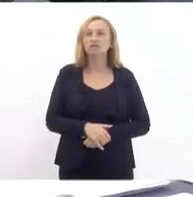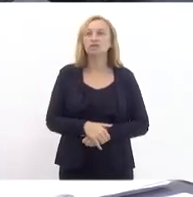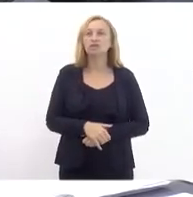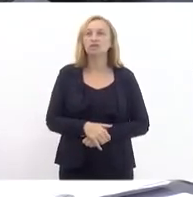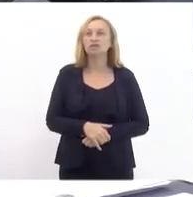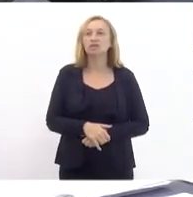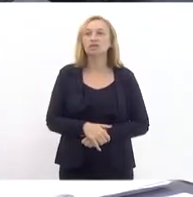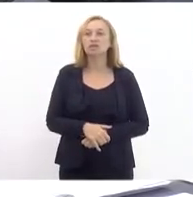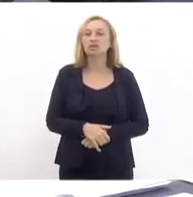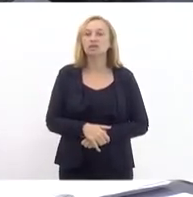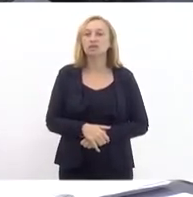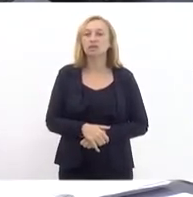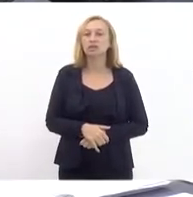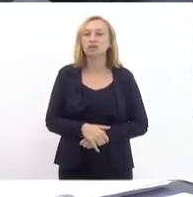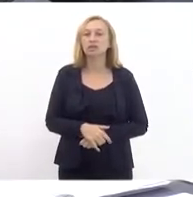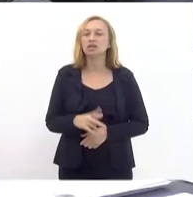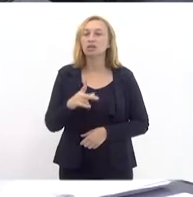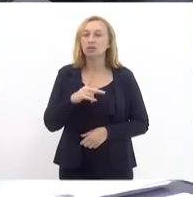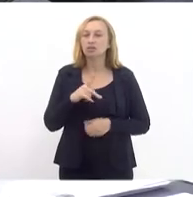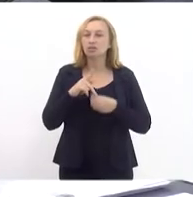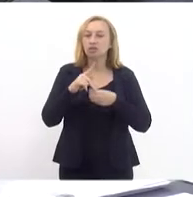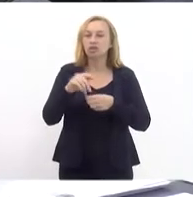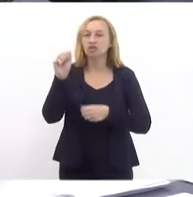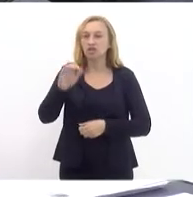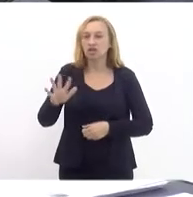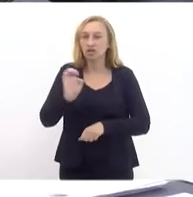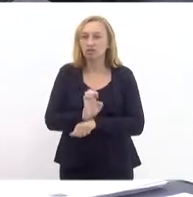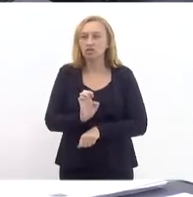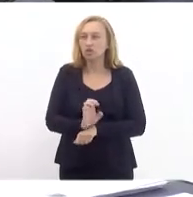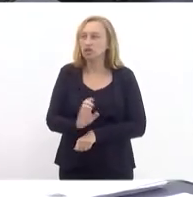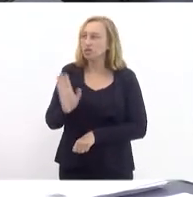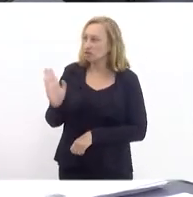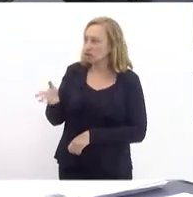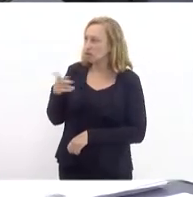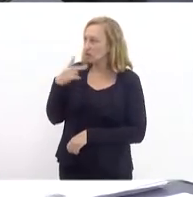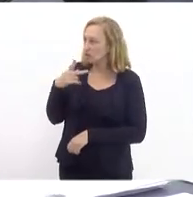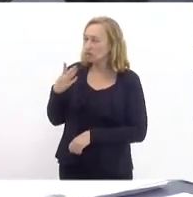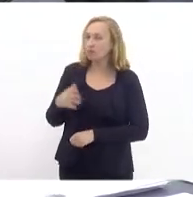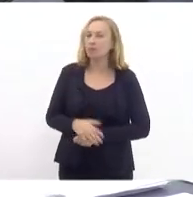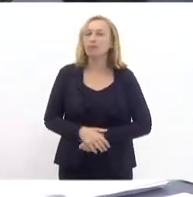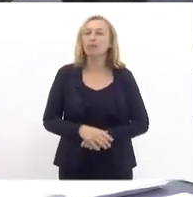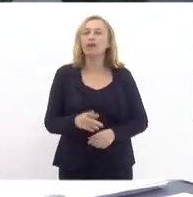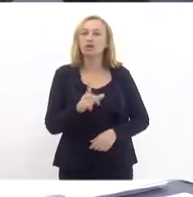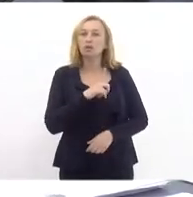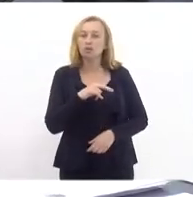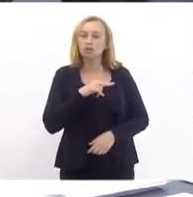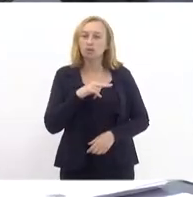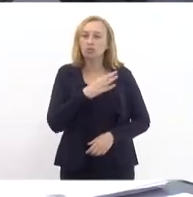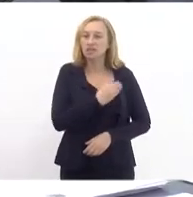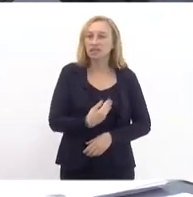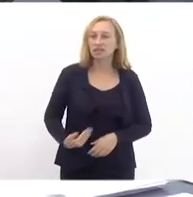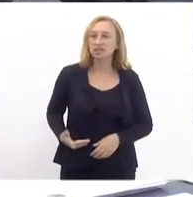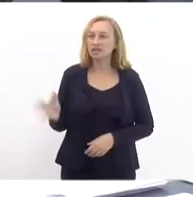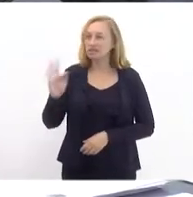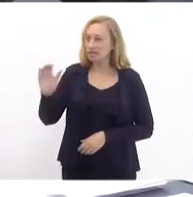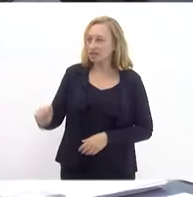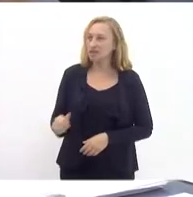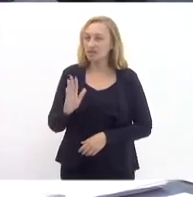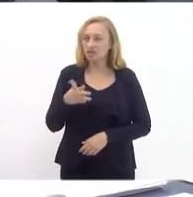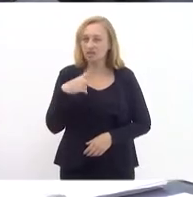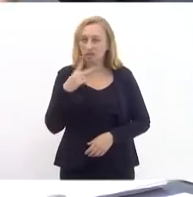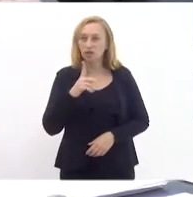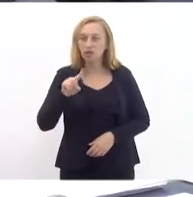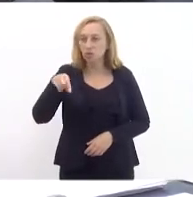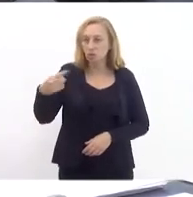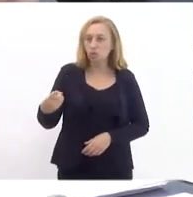Tem que estar sentado nessa... A própria Procuradoria-Geral do Estado, como o senhor mesmo colocou, o próprio secretário de Fazenda, como o senhor colocou, e